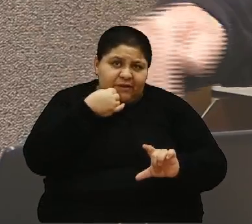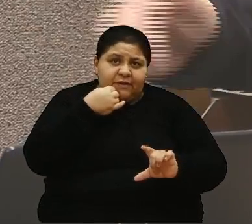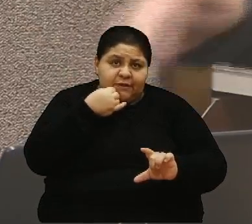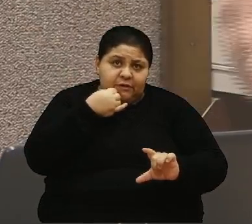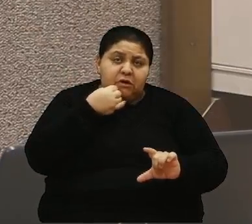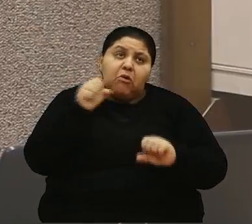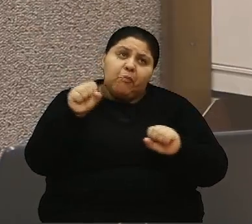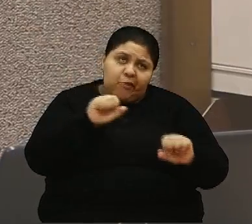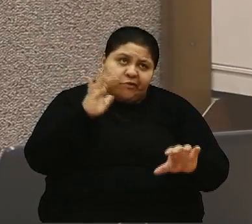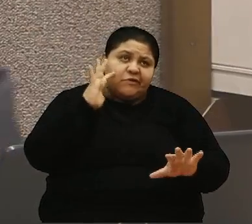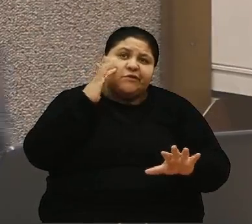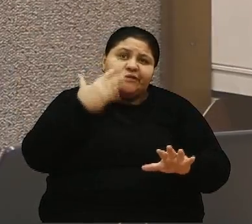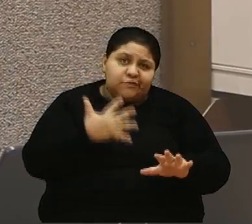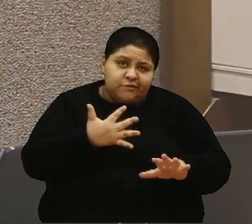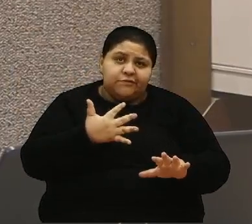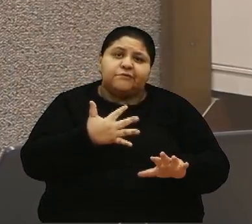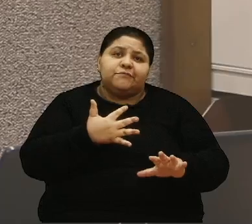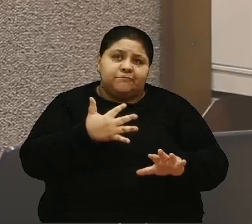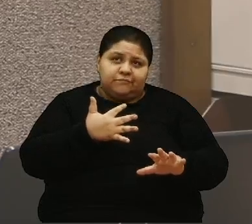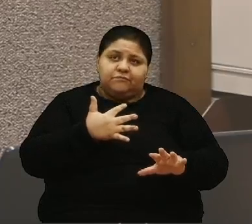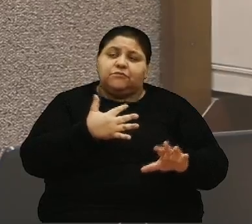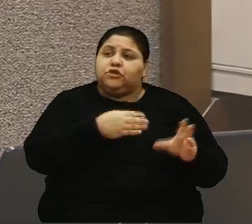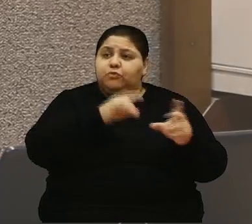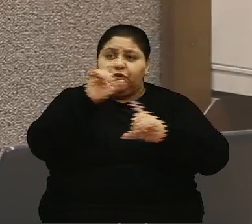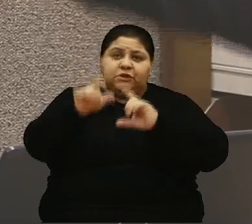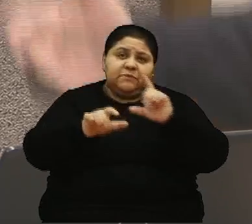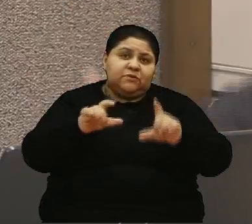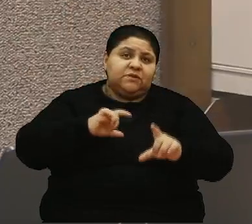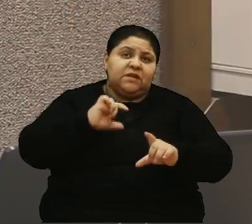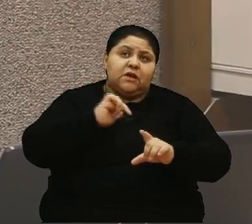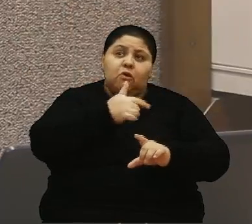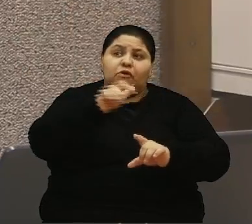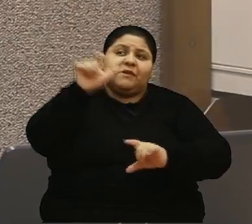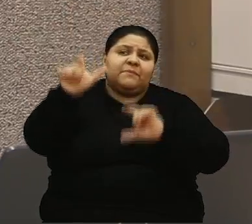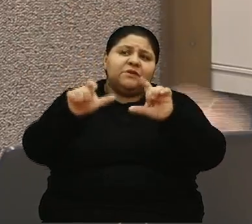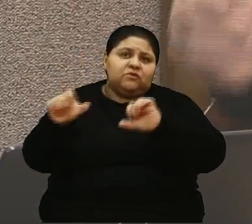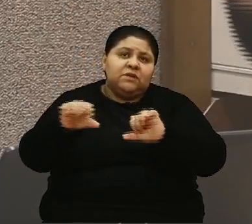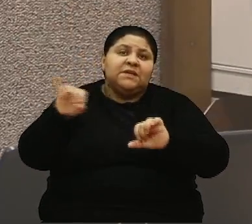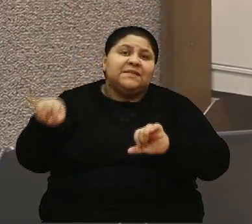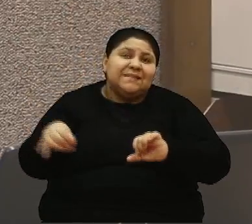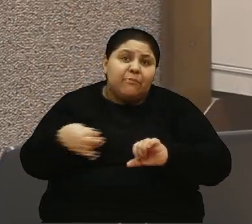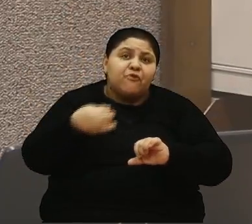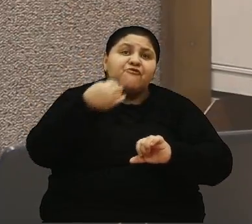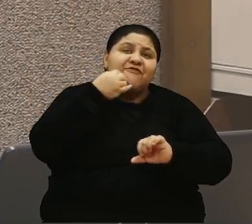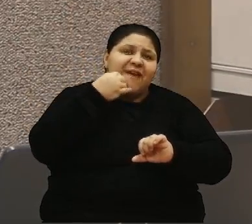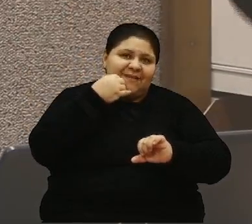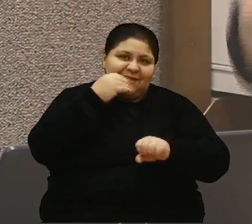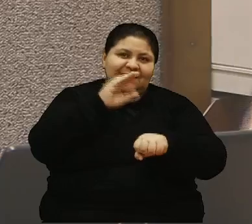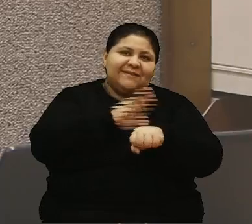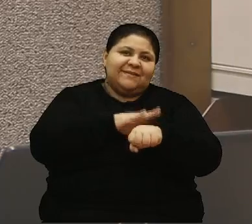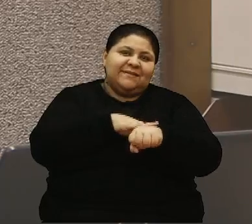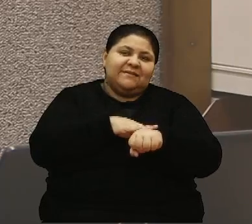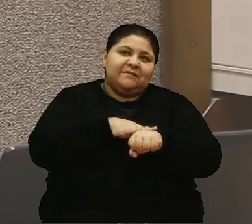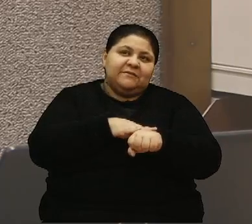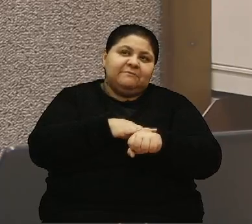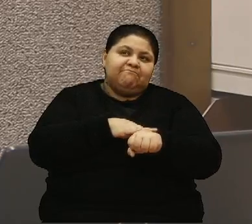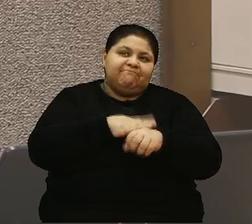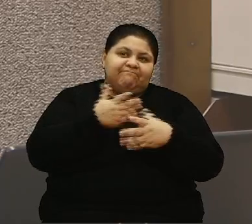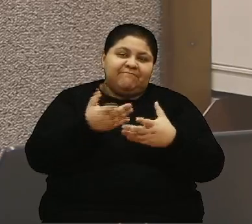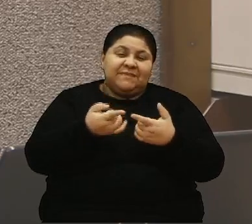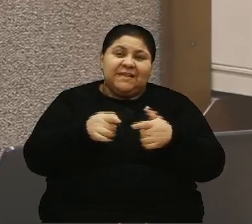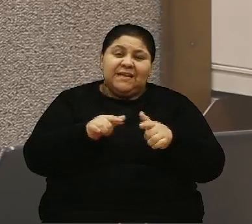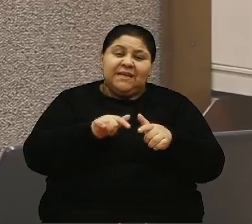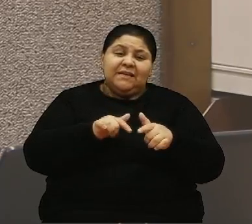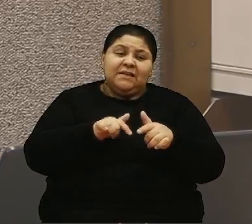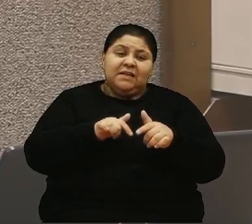tem num universo de milhares, de 1 milhão. E aí a exceção vira regra, né? Vira regra,